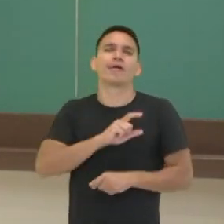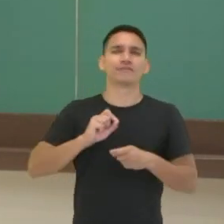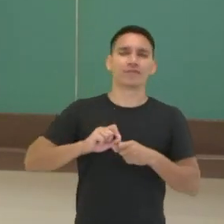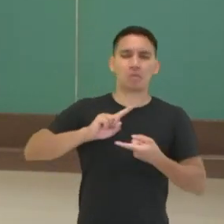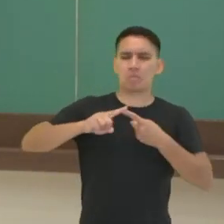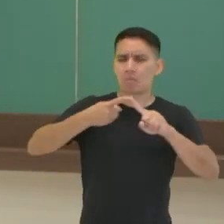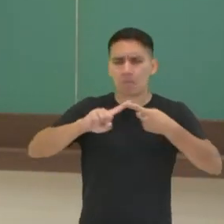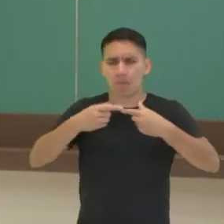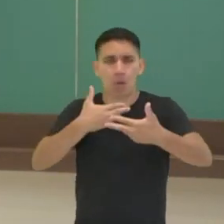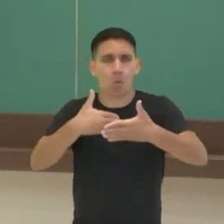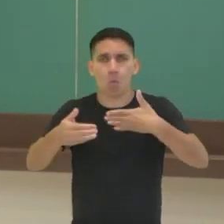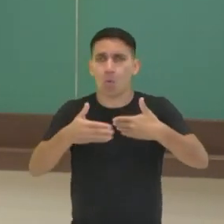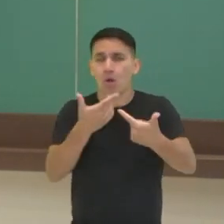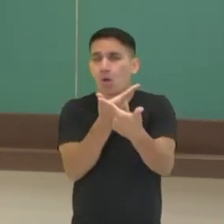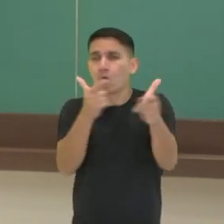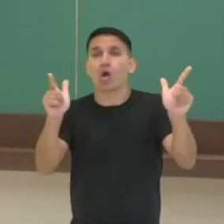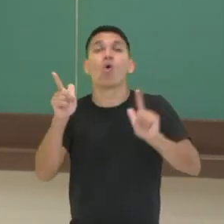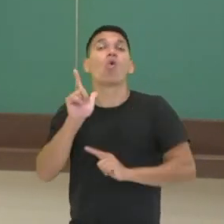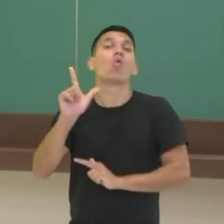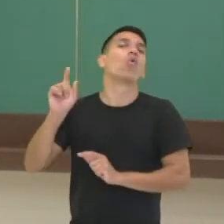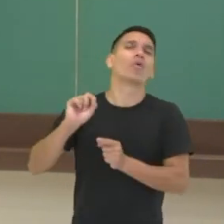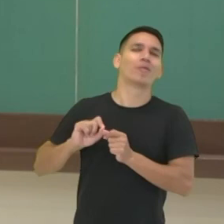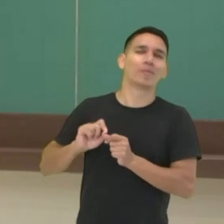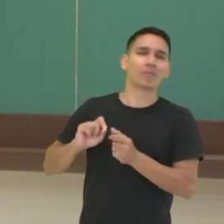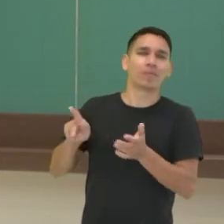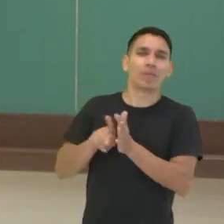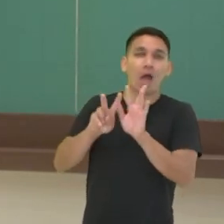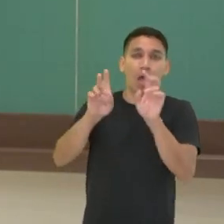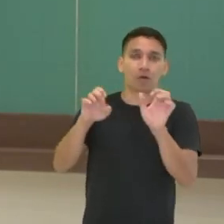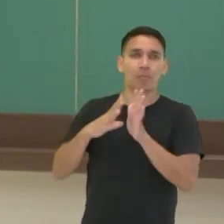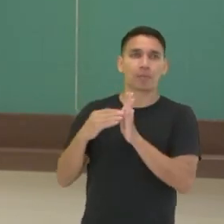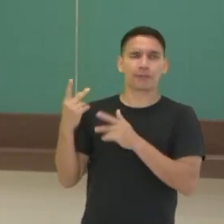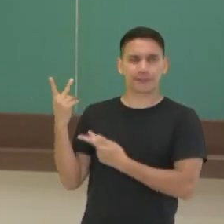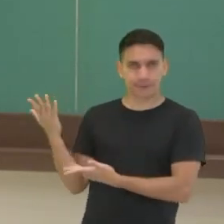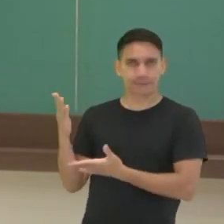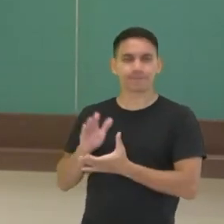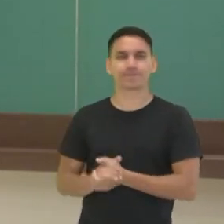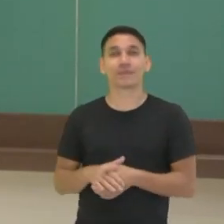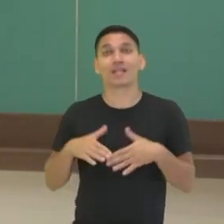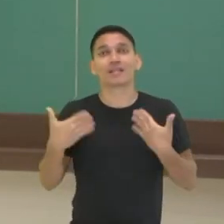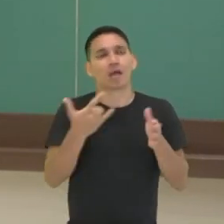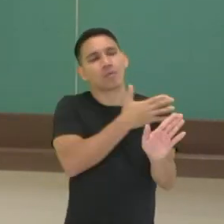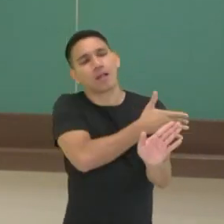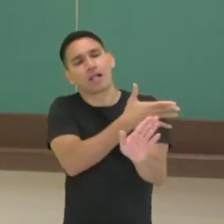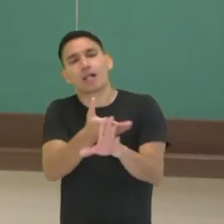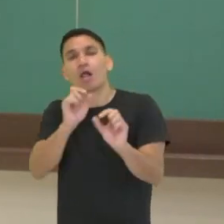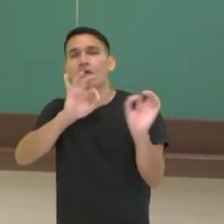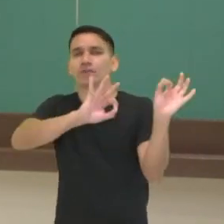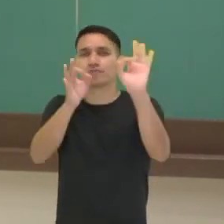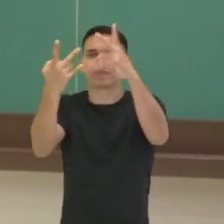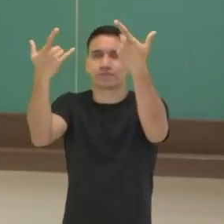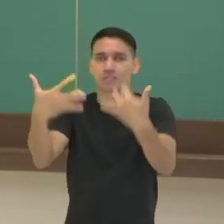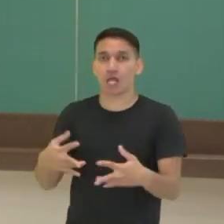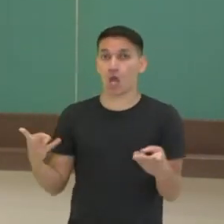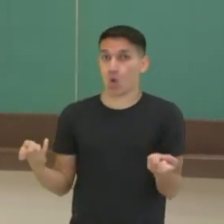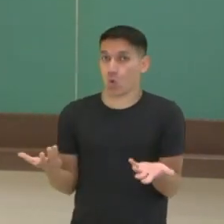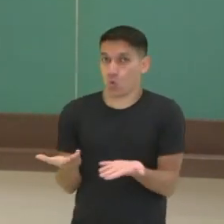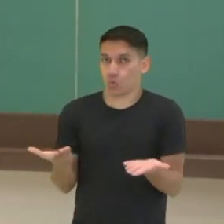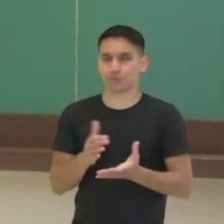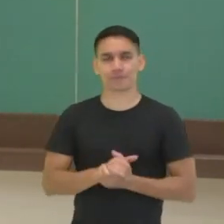qualquer outro exercício diante deste modelo, certo? Então, o que nós vimos na aula de hoje,